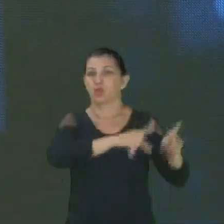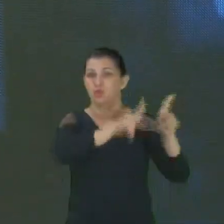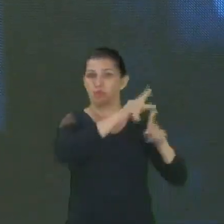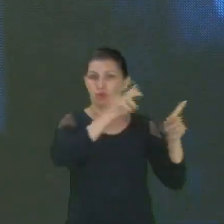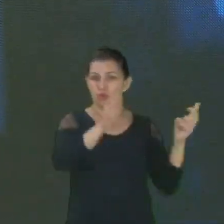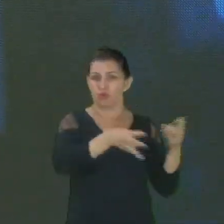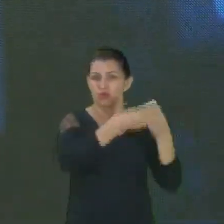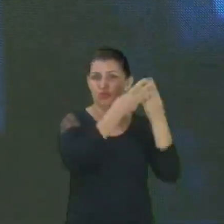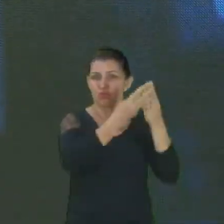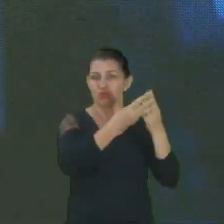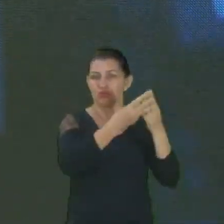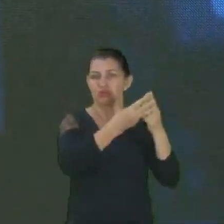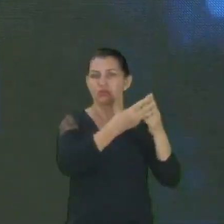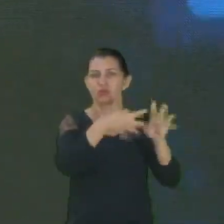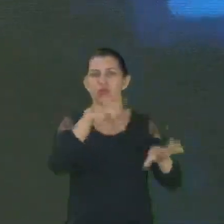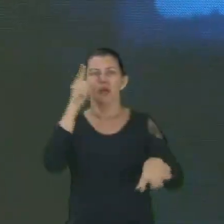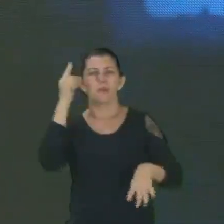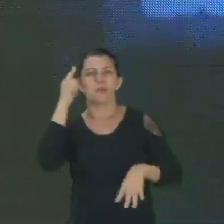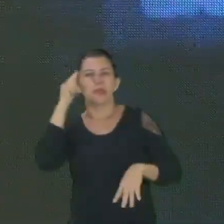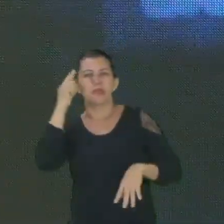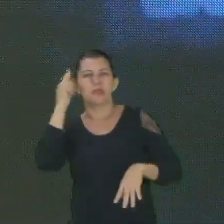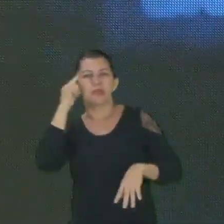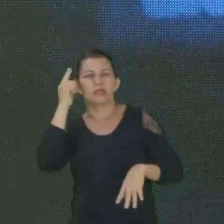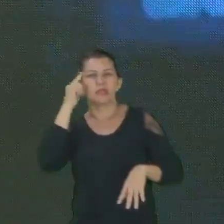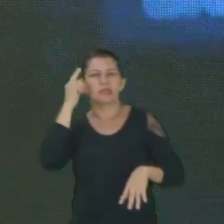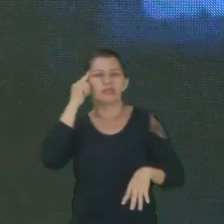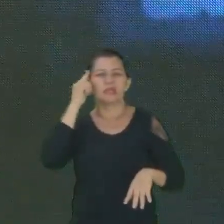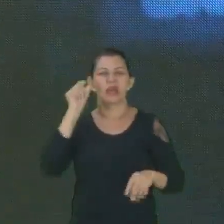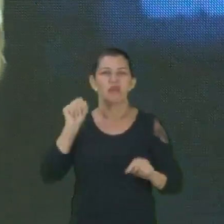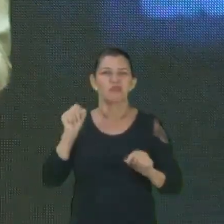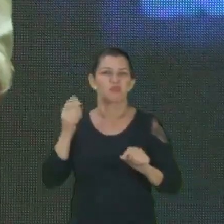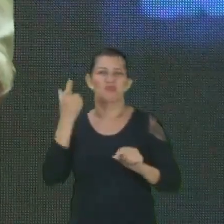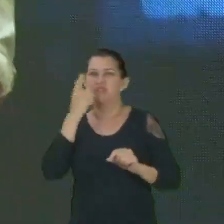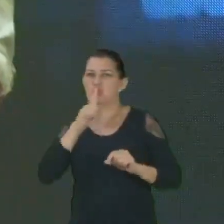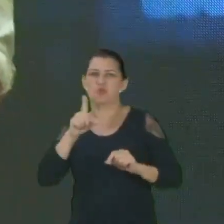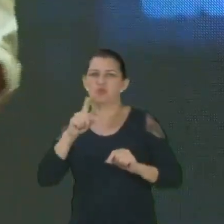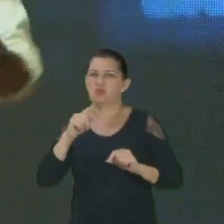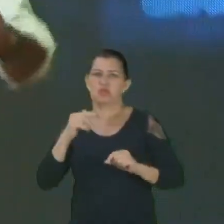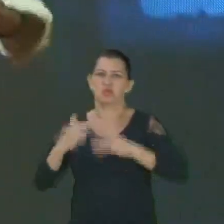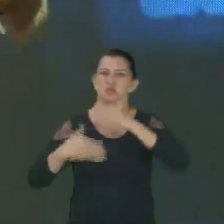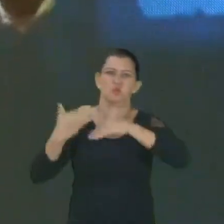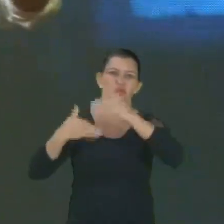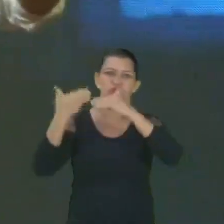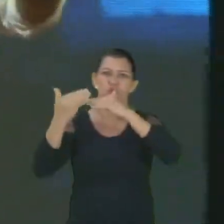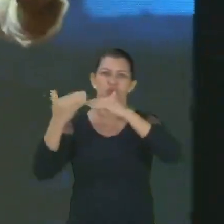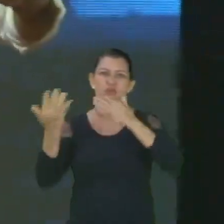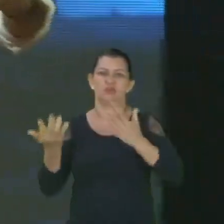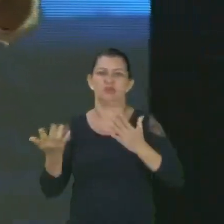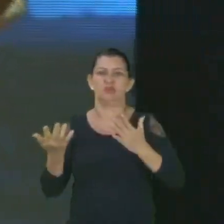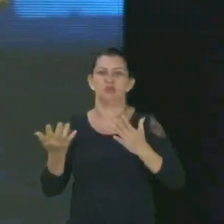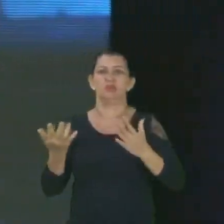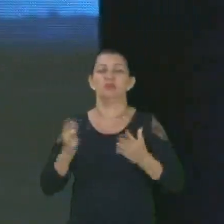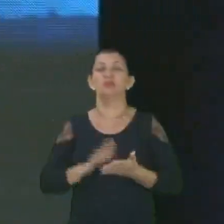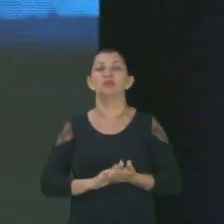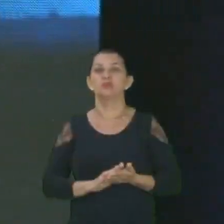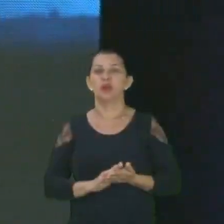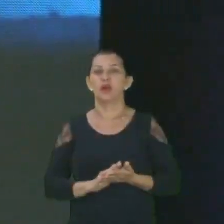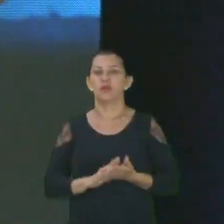cristianismo seria apenas uma seita do judaísmo, um braço do judaísmo. Então se